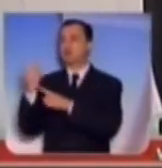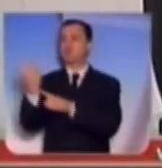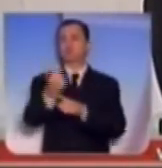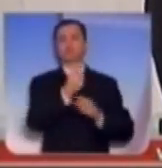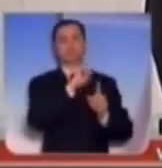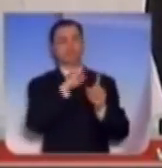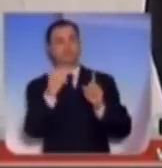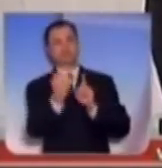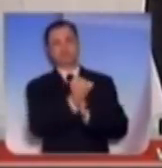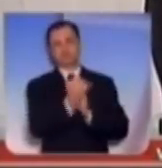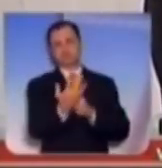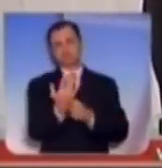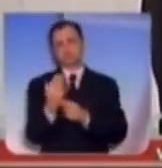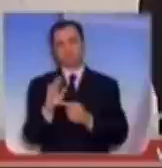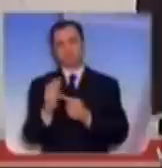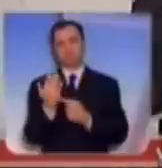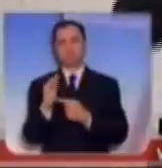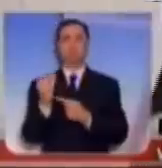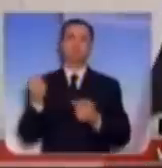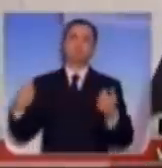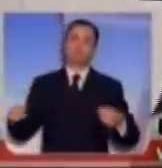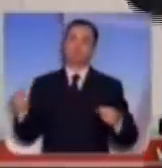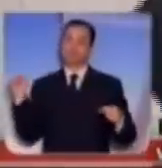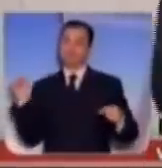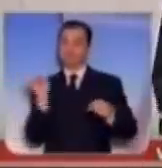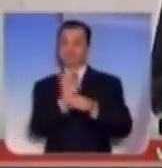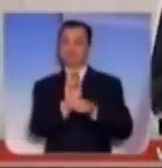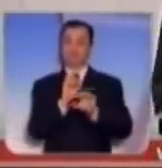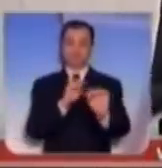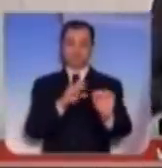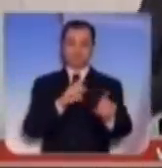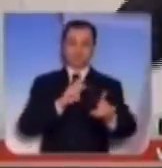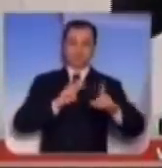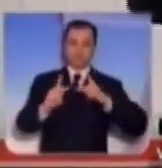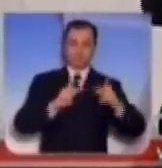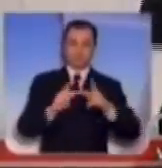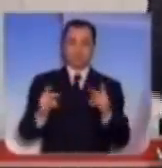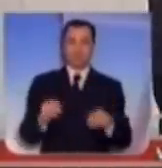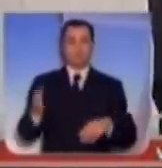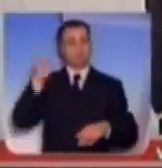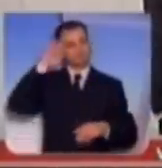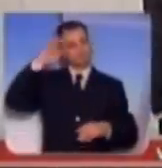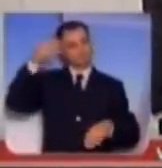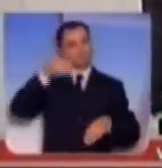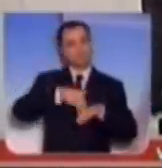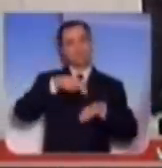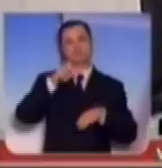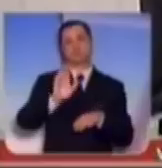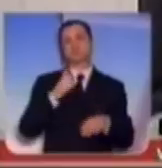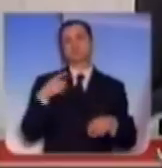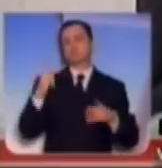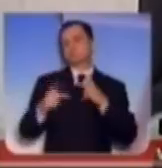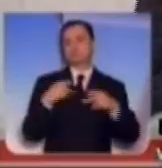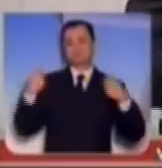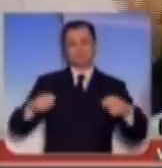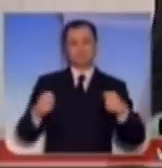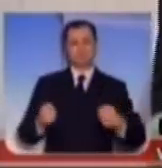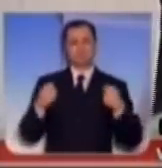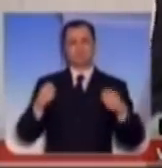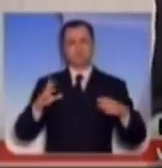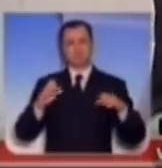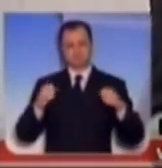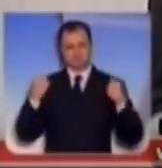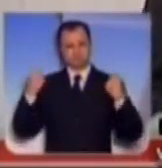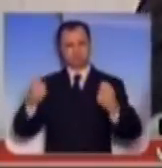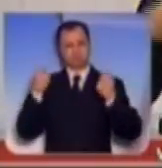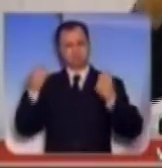nossa sociedade, seu presidente, porque a defesa da educação pública e, sobretudo, do magistério público tem que ser uma luta não só